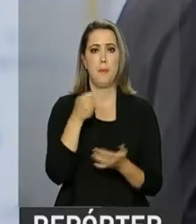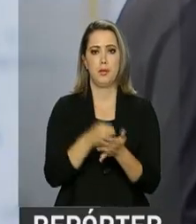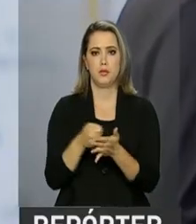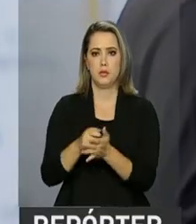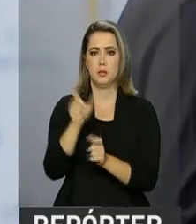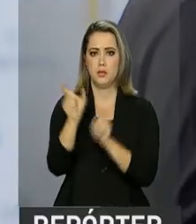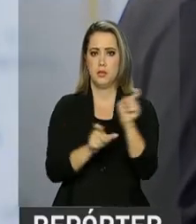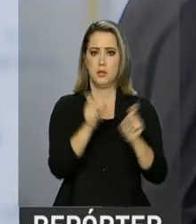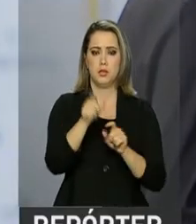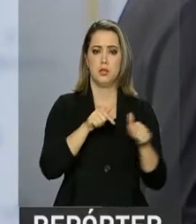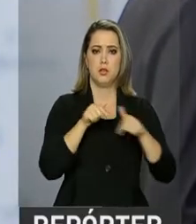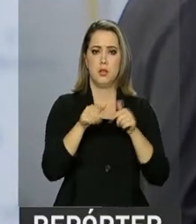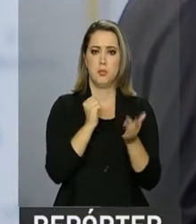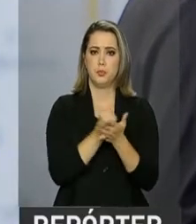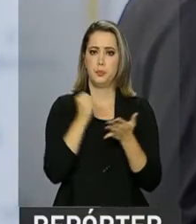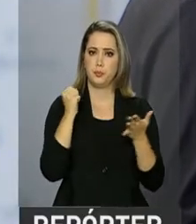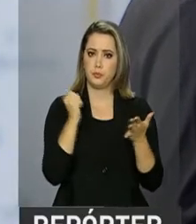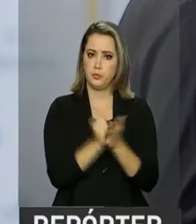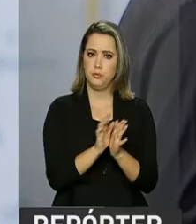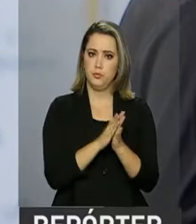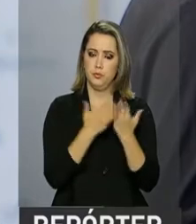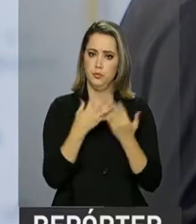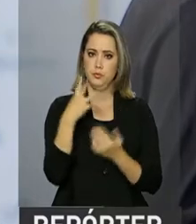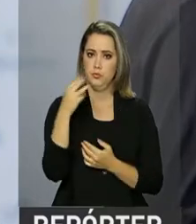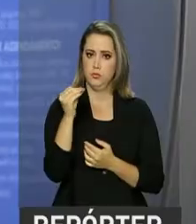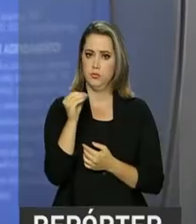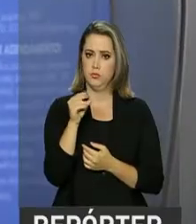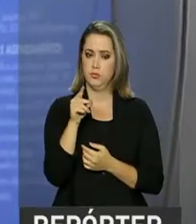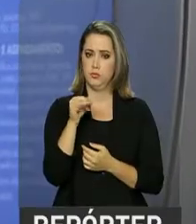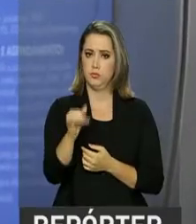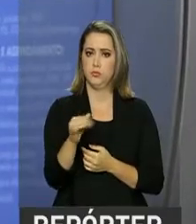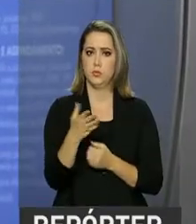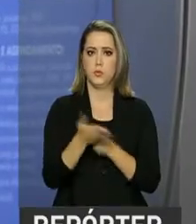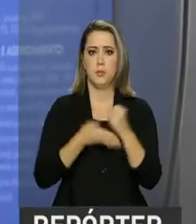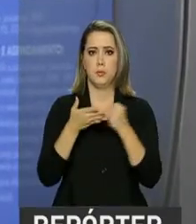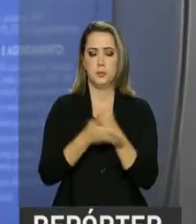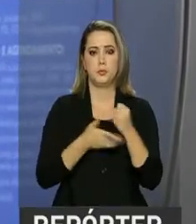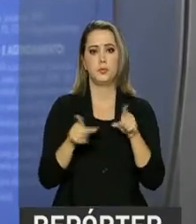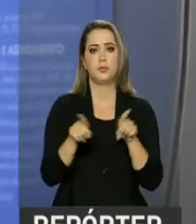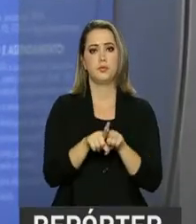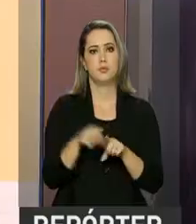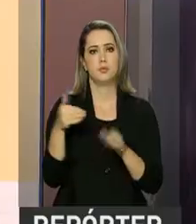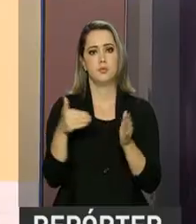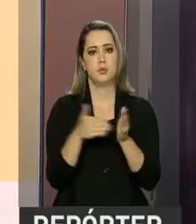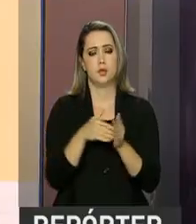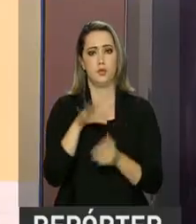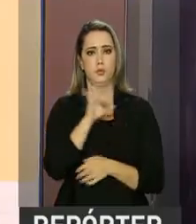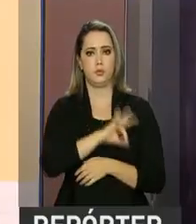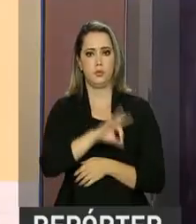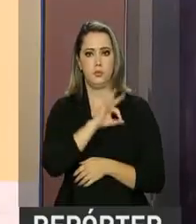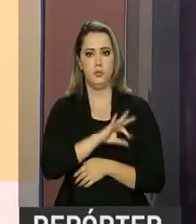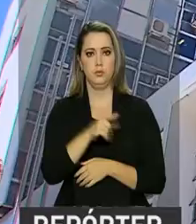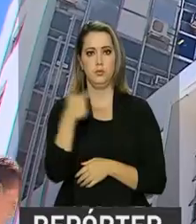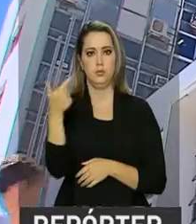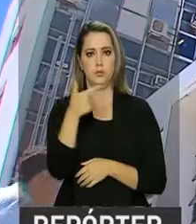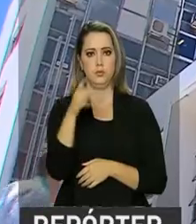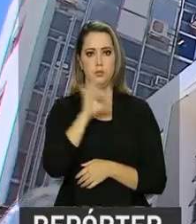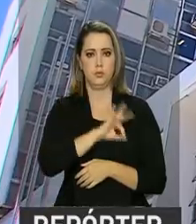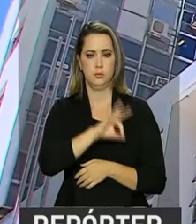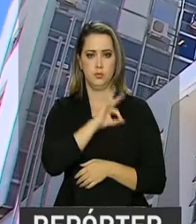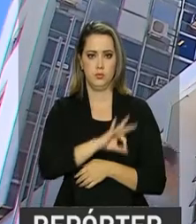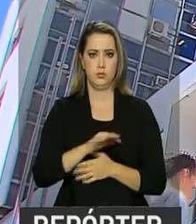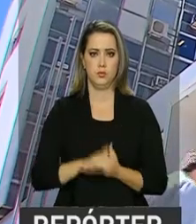pago a quem trabalhou com carteira assinada por pelo menos 30 dias no ano base e teve remuneração de até dois salários